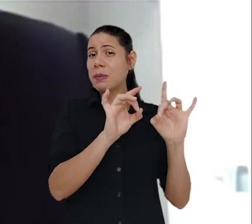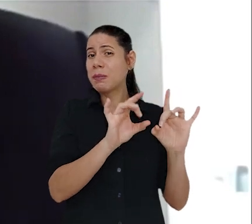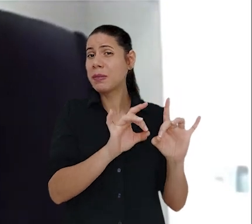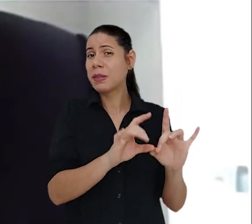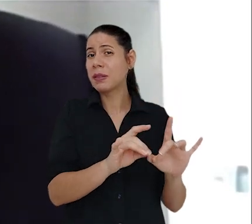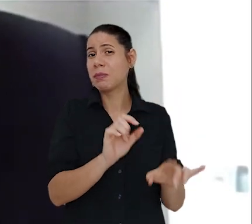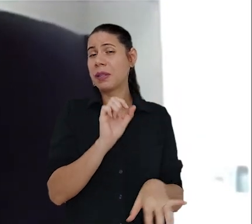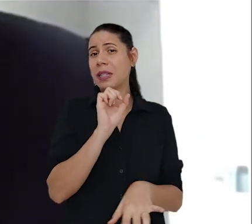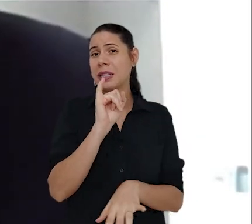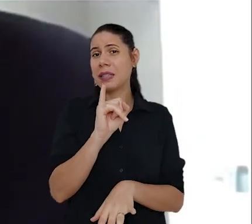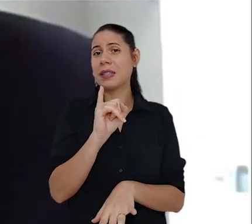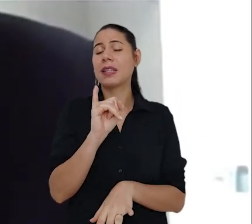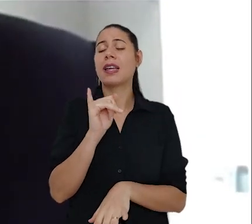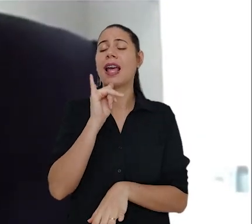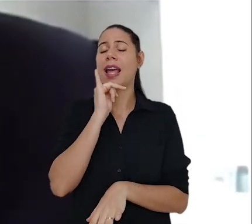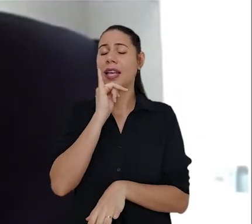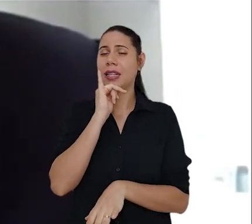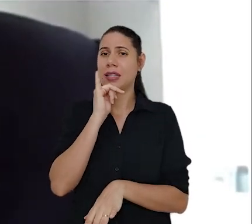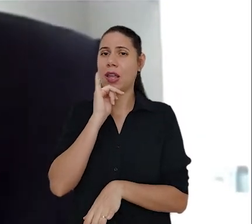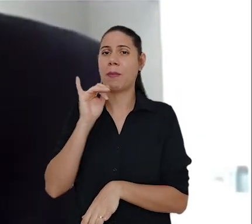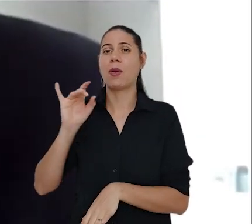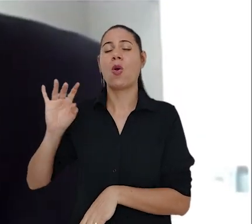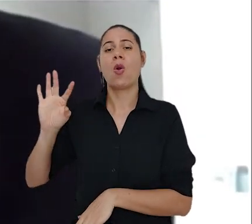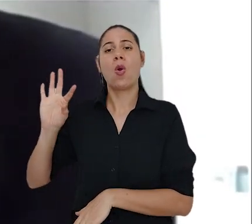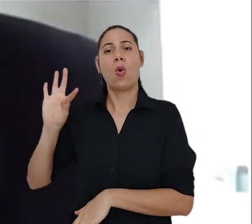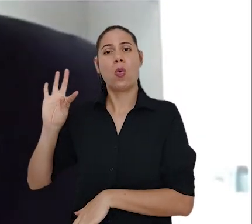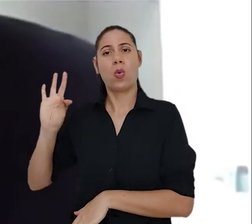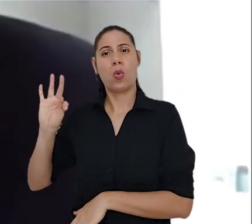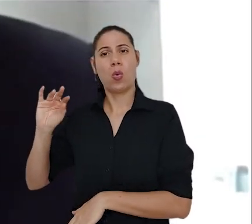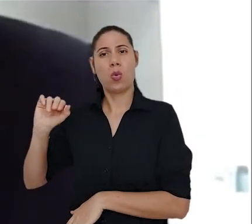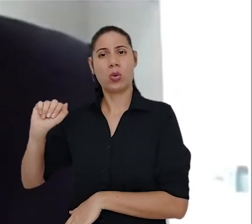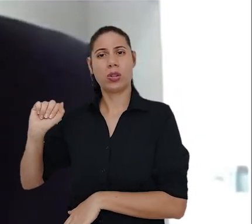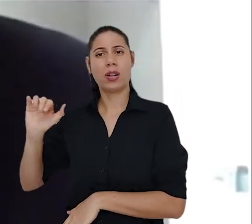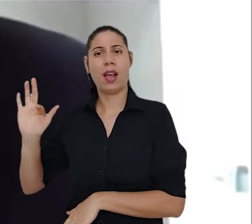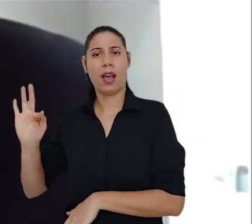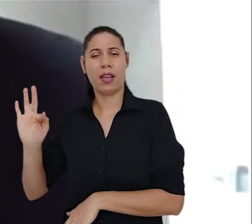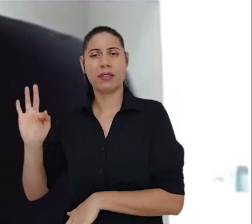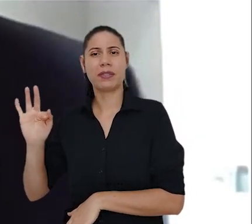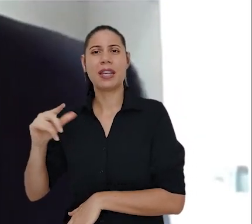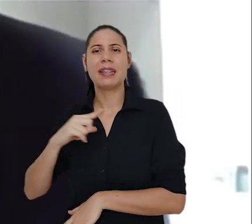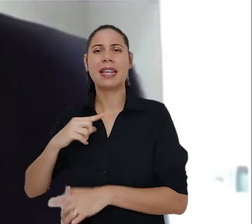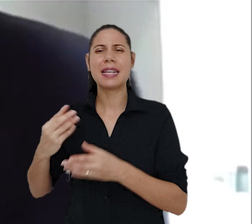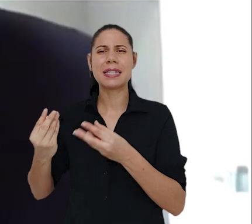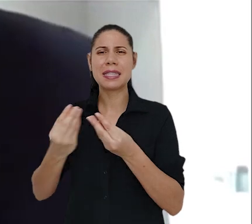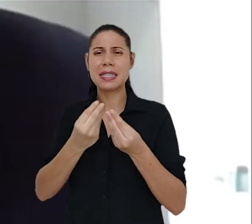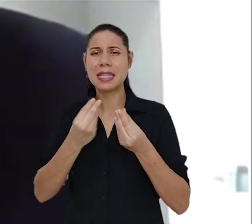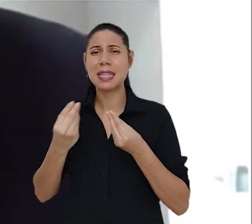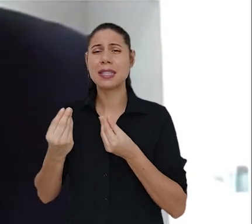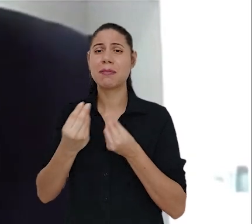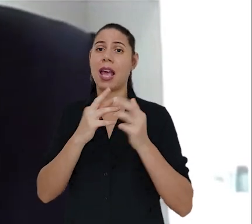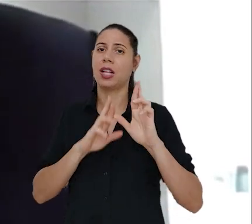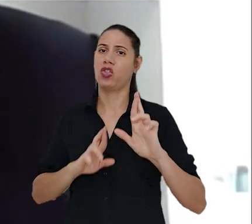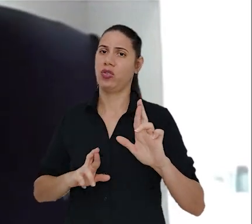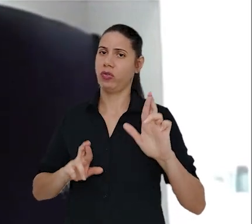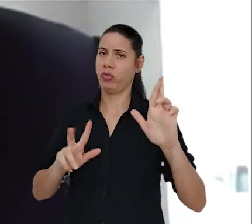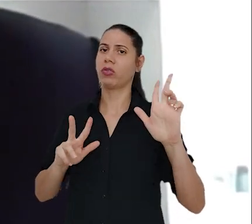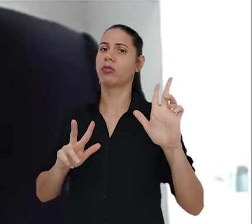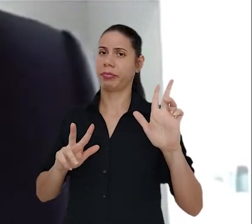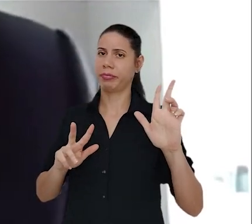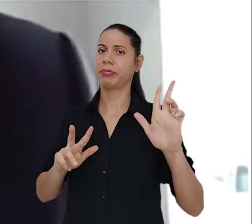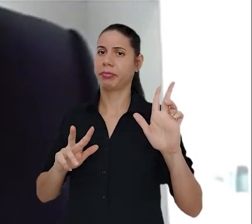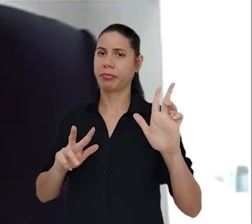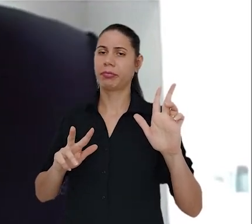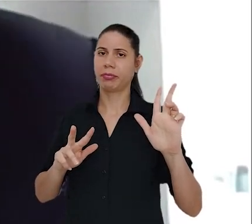especificamente, com mais razão no teste físico, onde a sensibilidade para o teste físico é diferente,